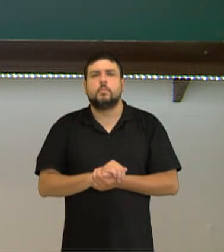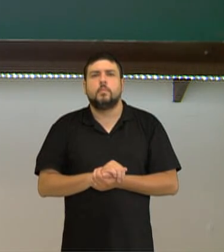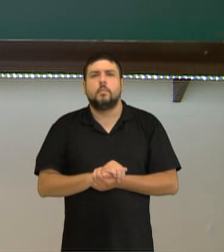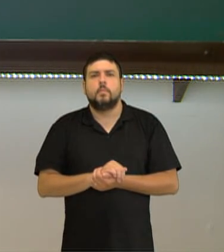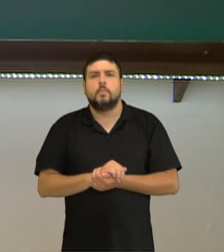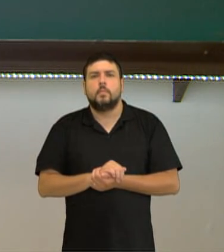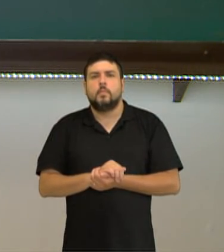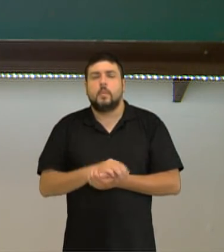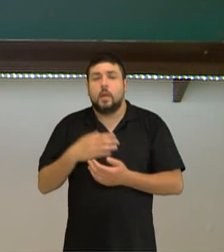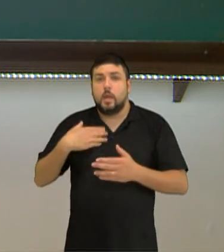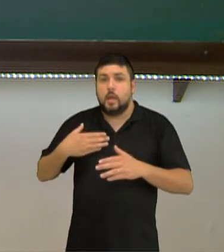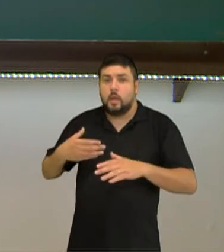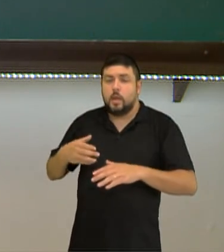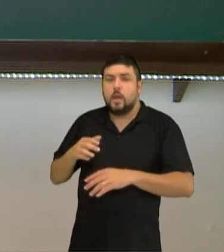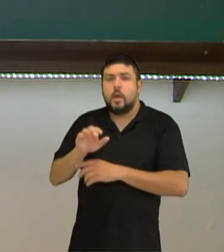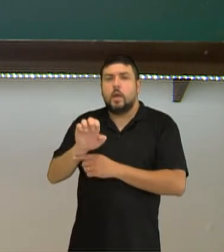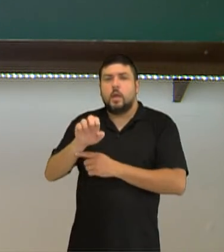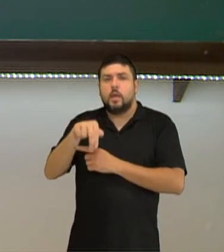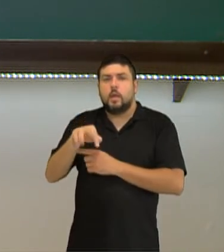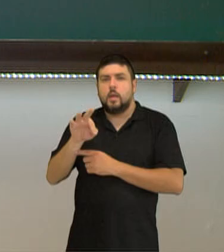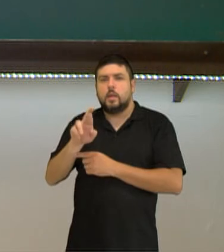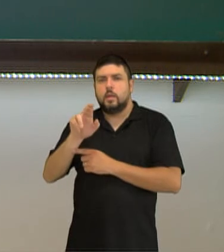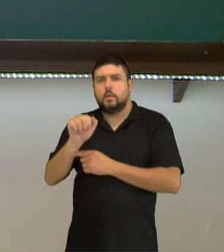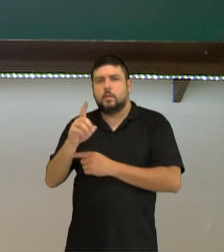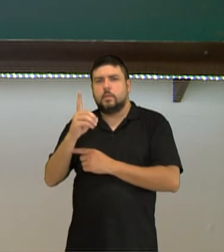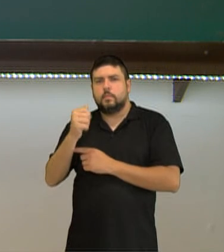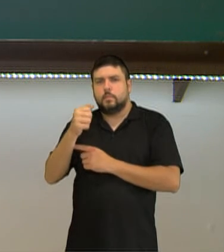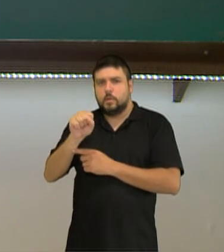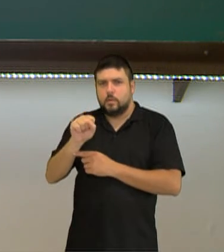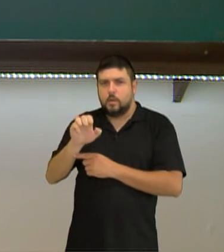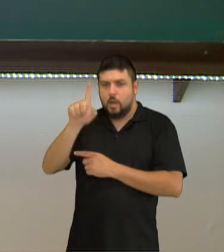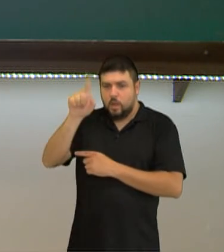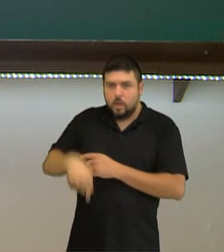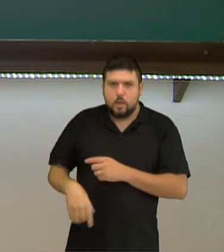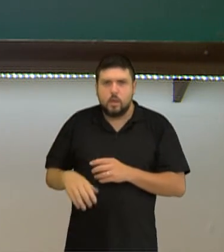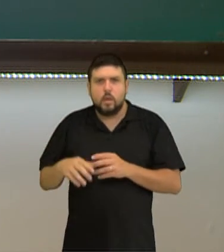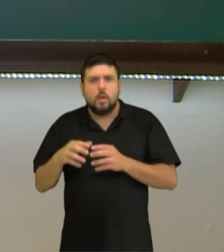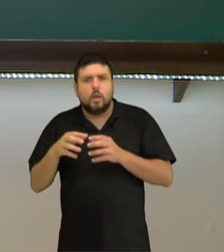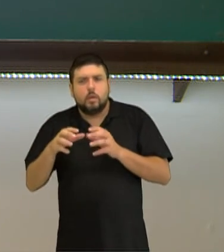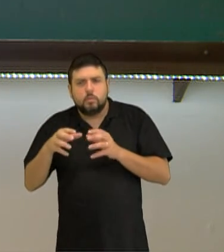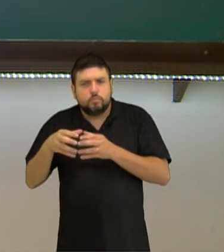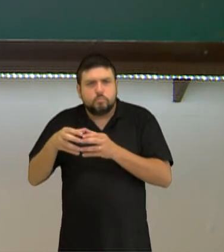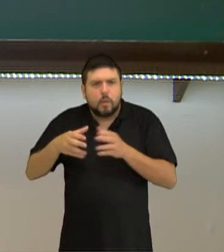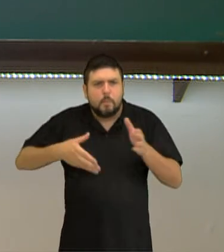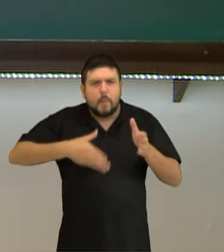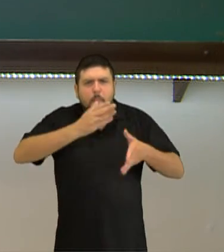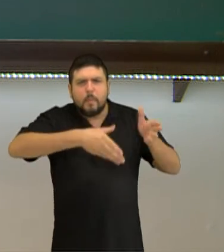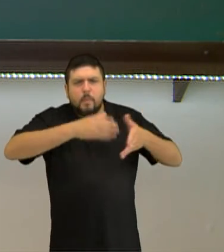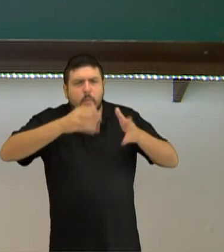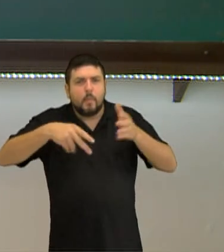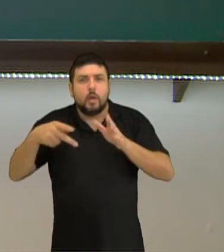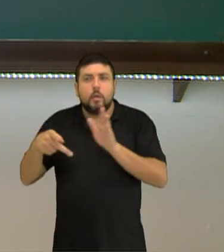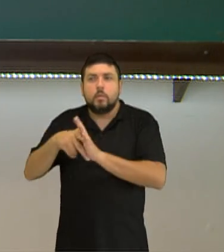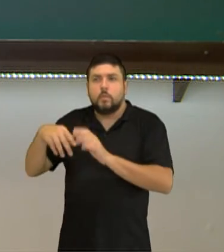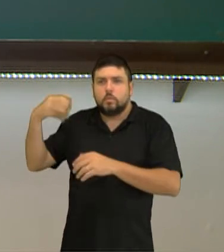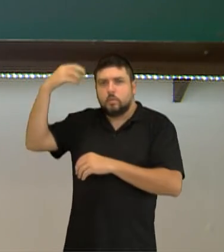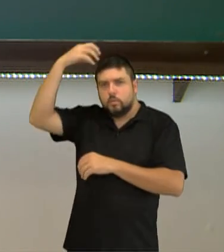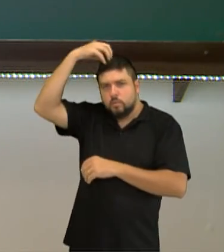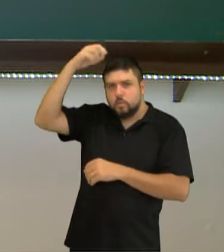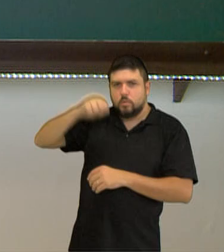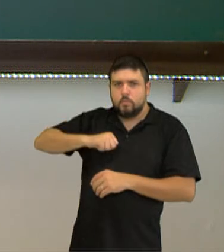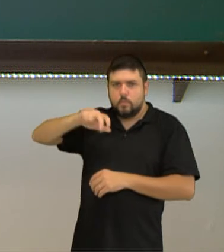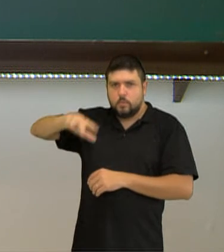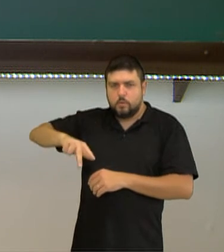bandeiras, expedições do século XVII, as entradas eram expedições oficiais da coroa portuguesa, enquanto que as bandeiras